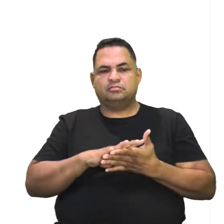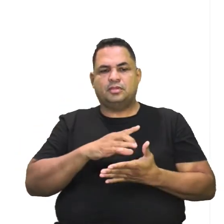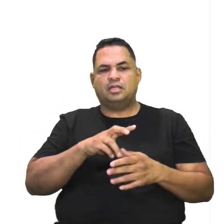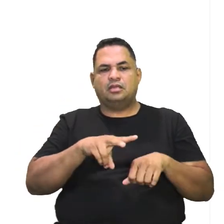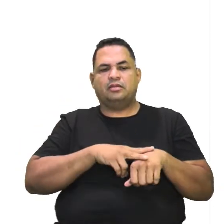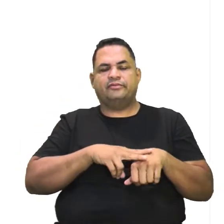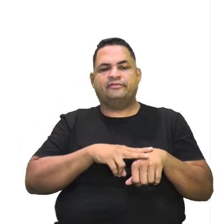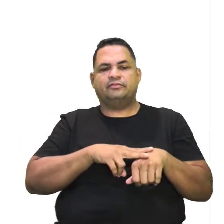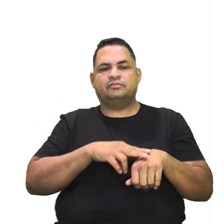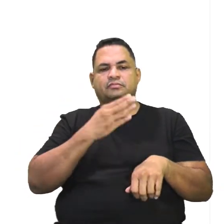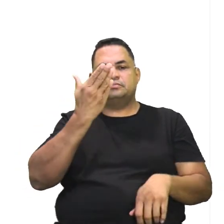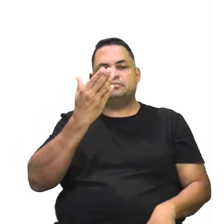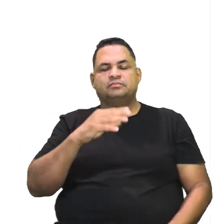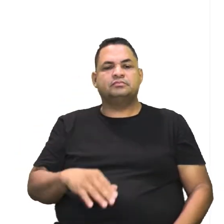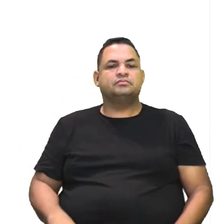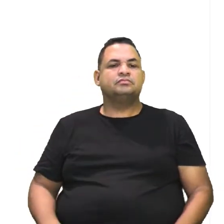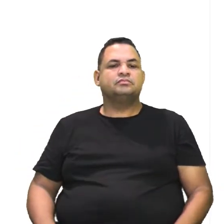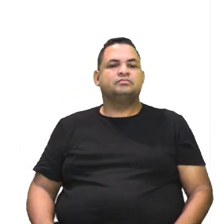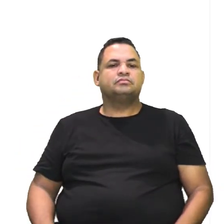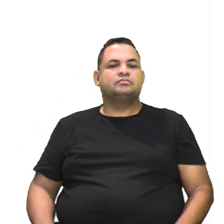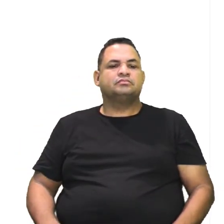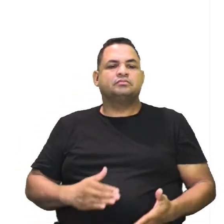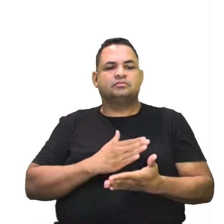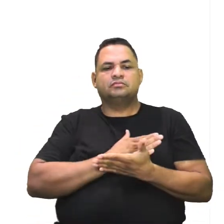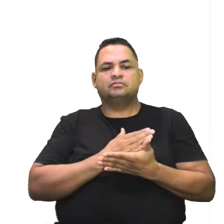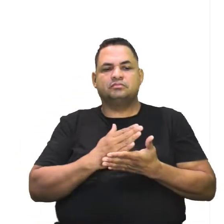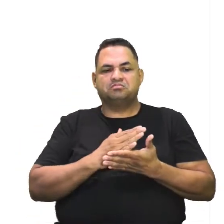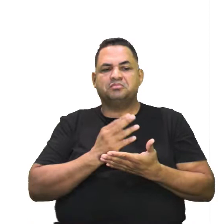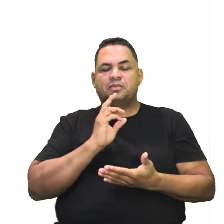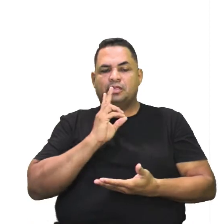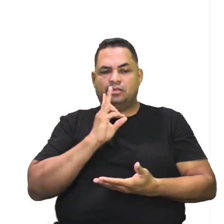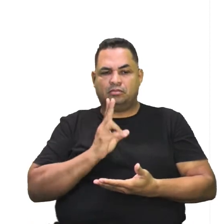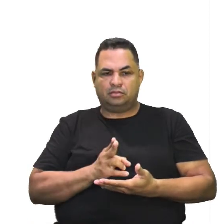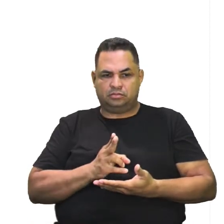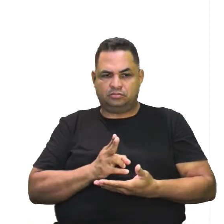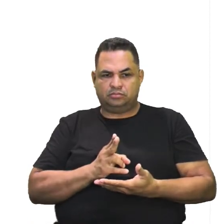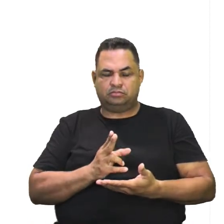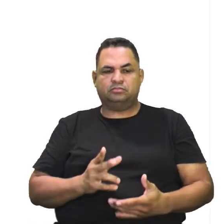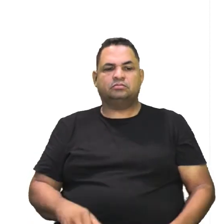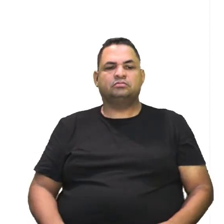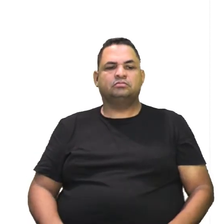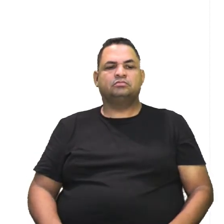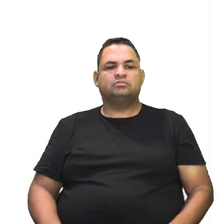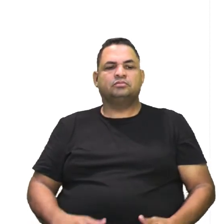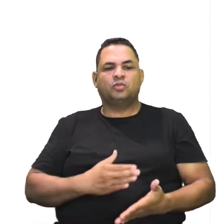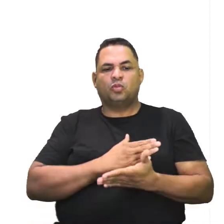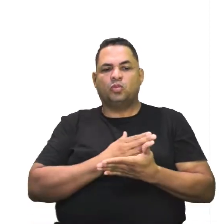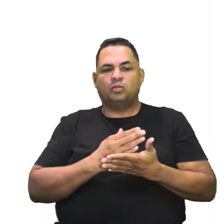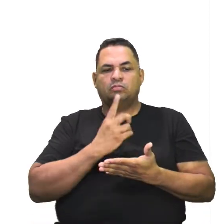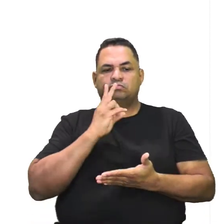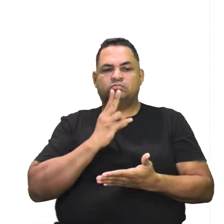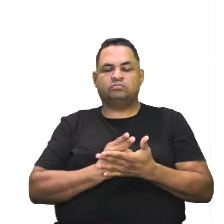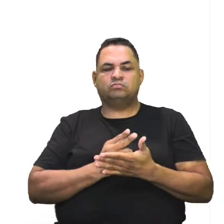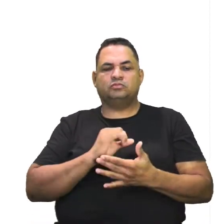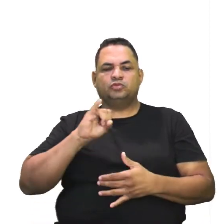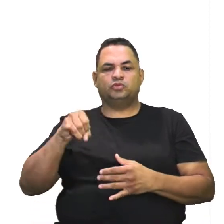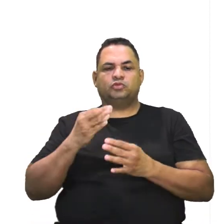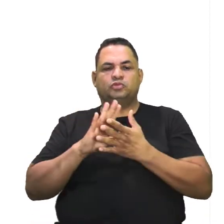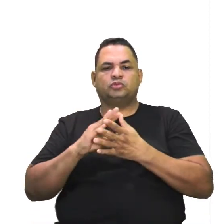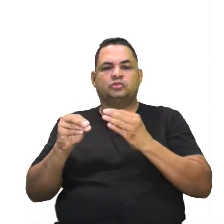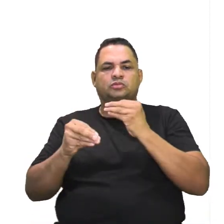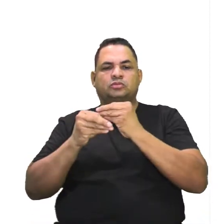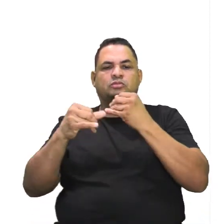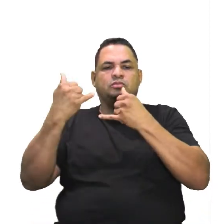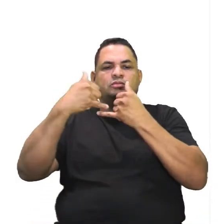ó. Beleza. Vocês viram que o ponto inicial é o mesmo, né? Inicialmente é o mesmo. E o juro composto, o que